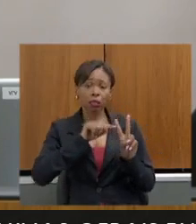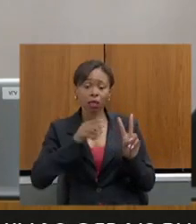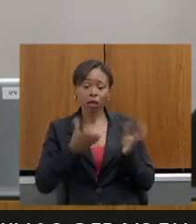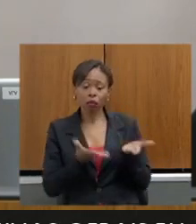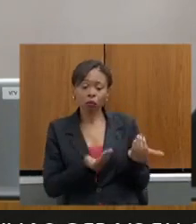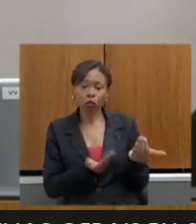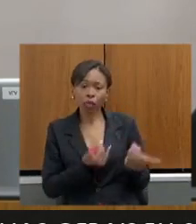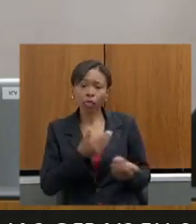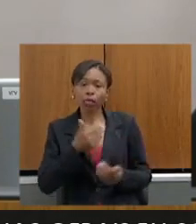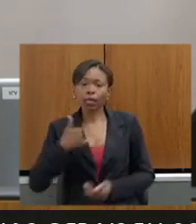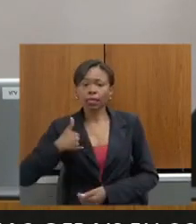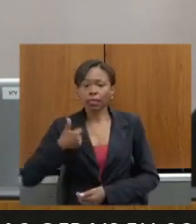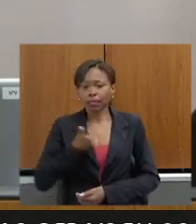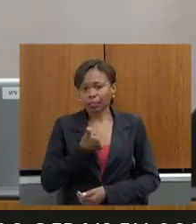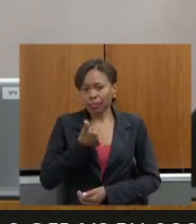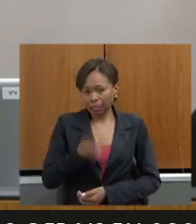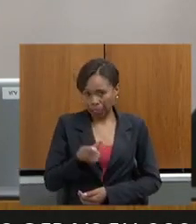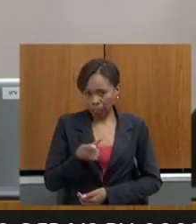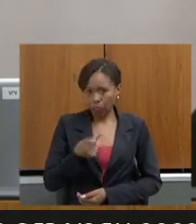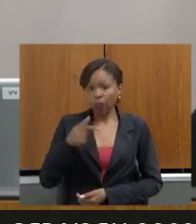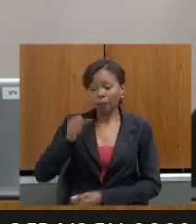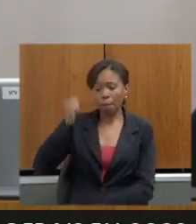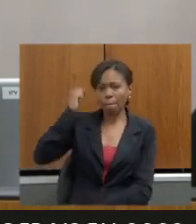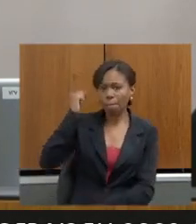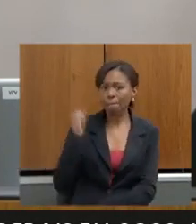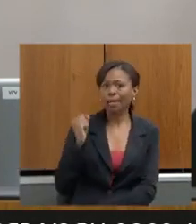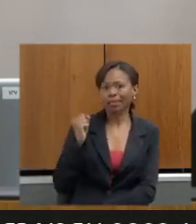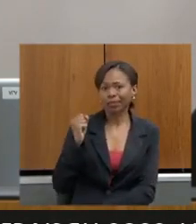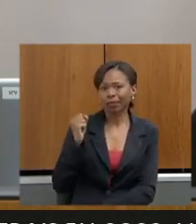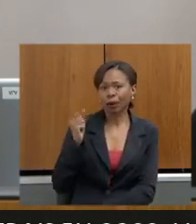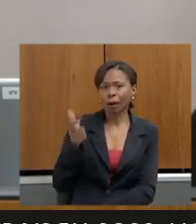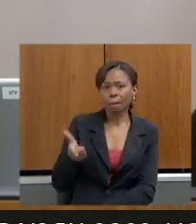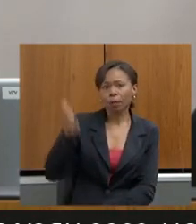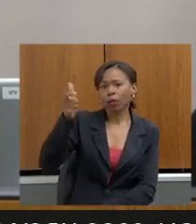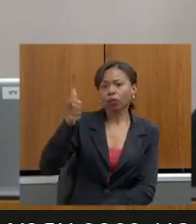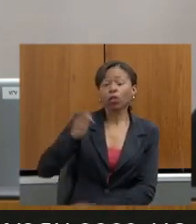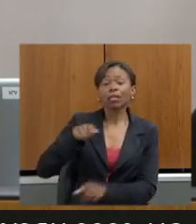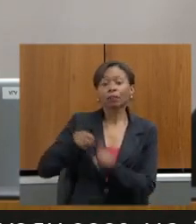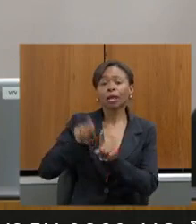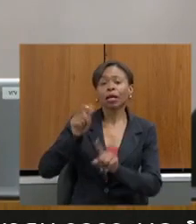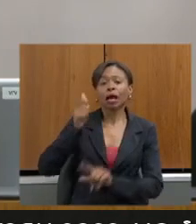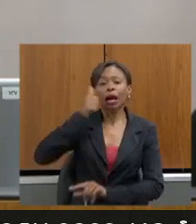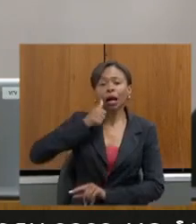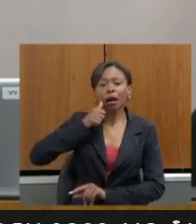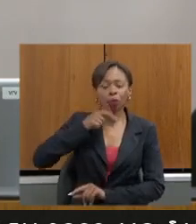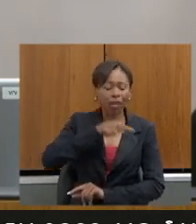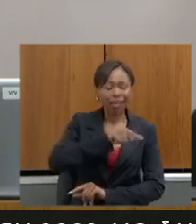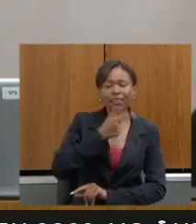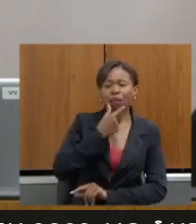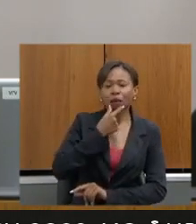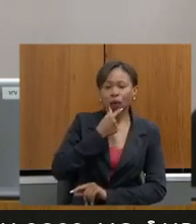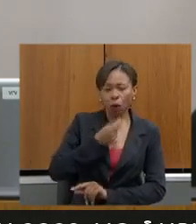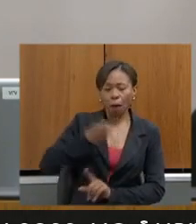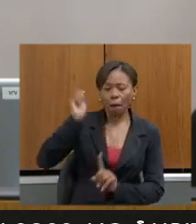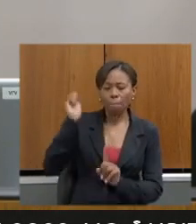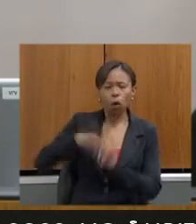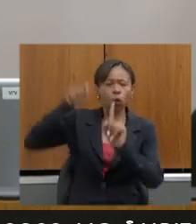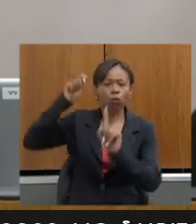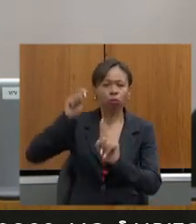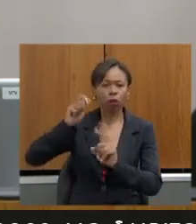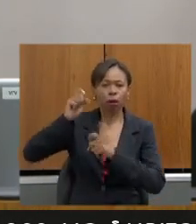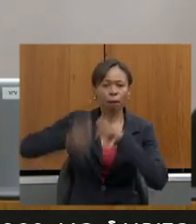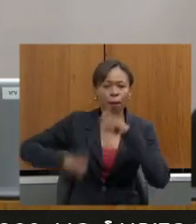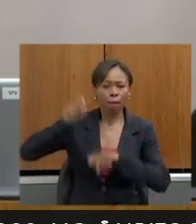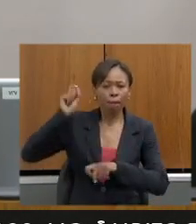anos praticaram por latrocínio estupraram a mulher dele a namorada dele